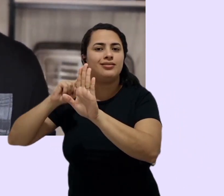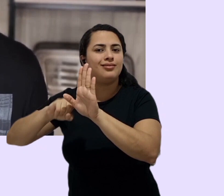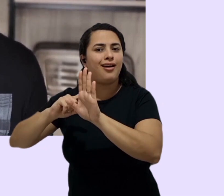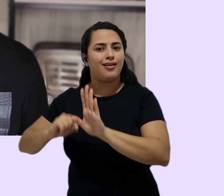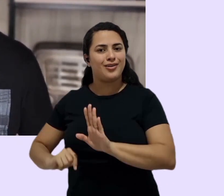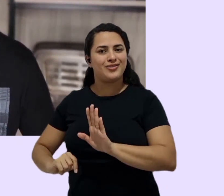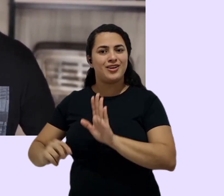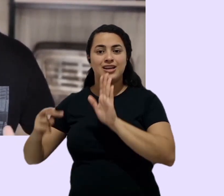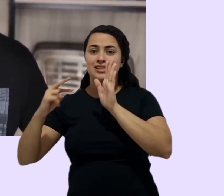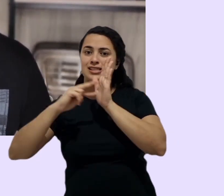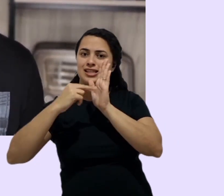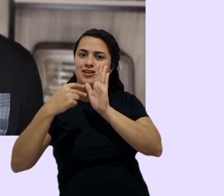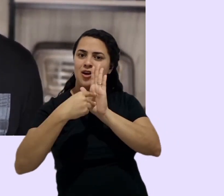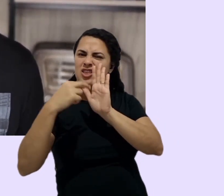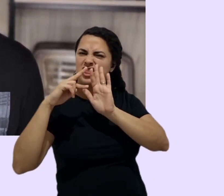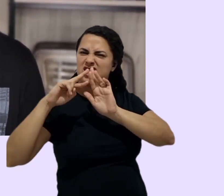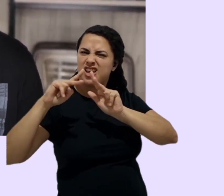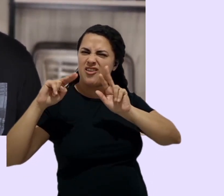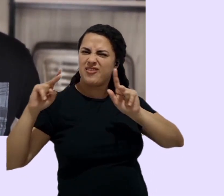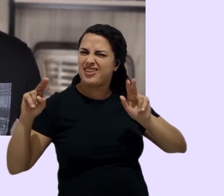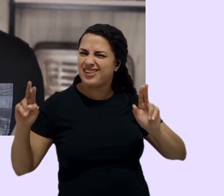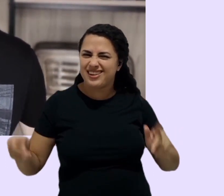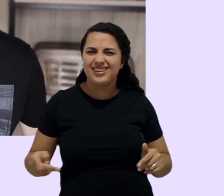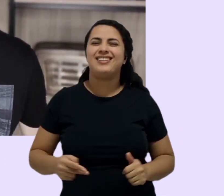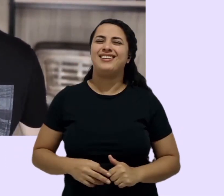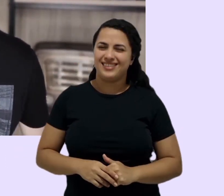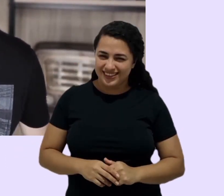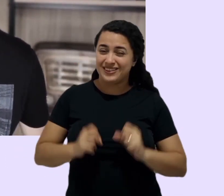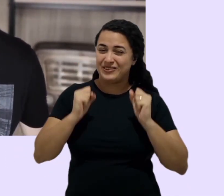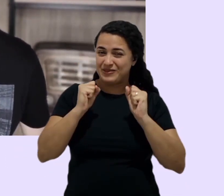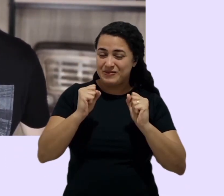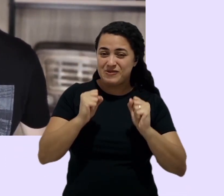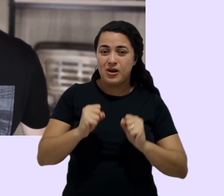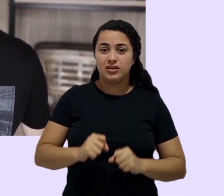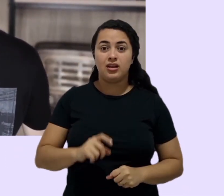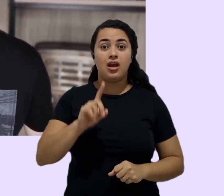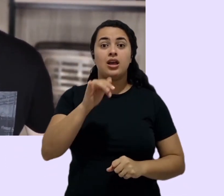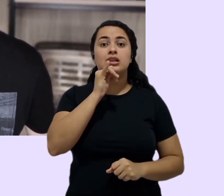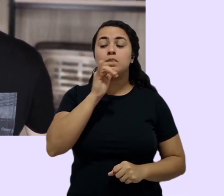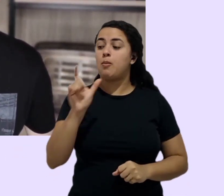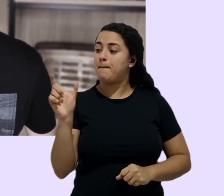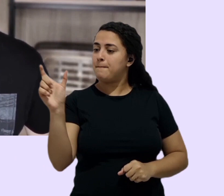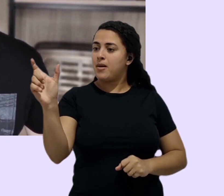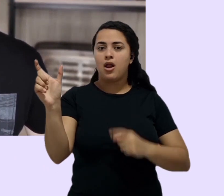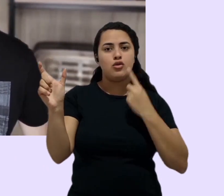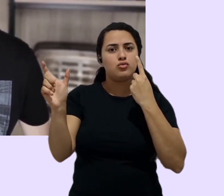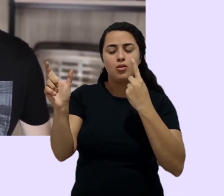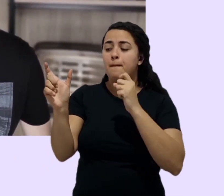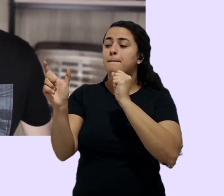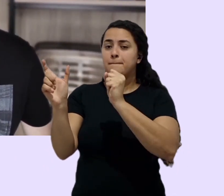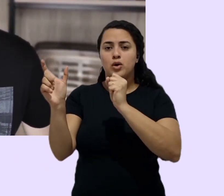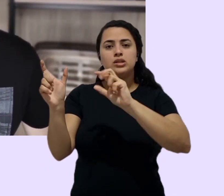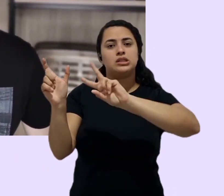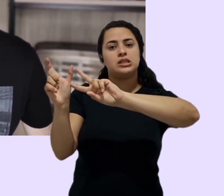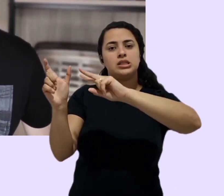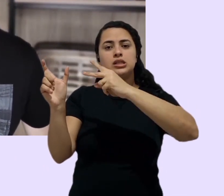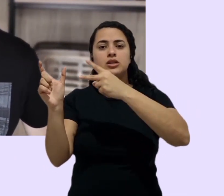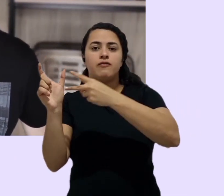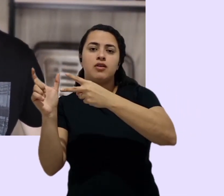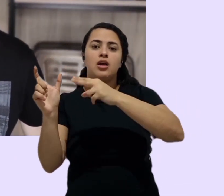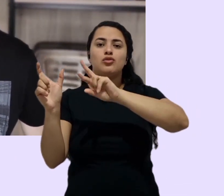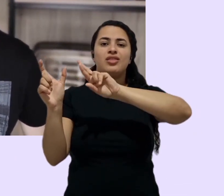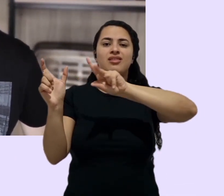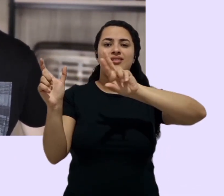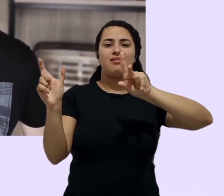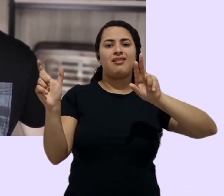ter vários sentidos, várias conotações. Uma palavra pode ser ambígua. O autor pode querer dar um